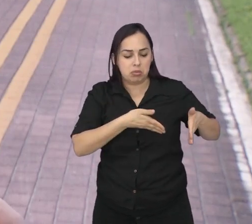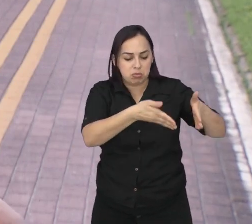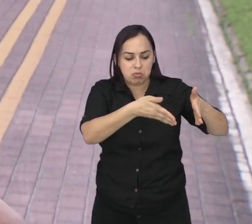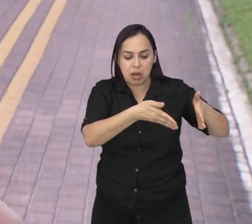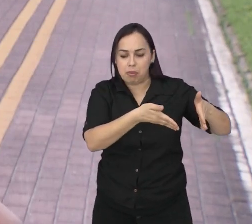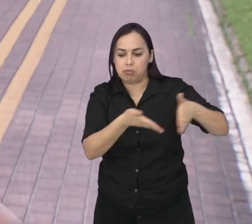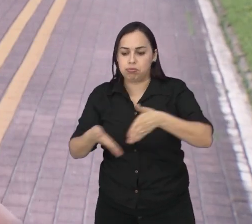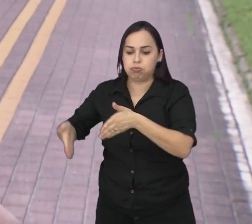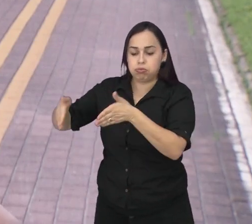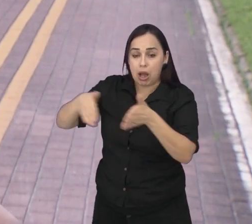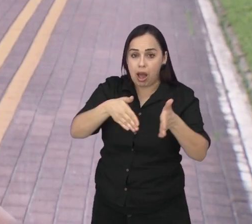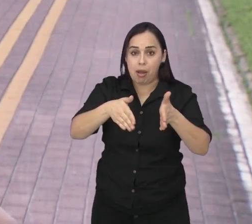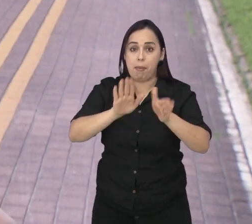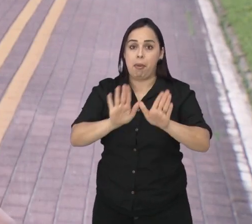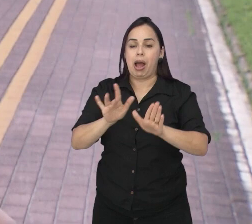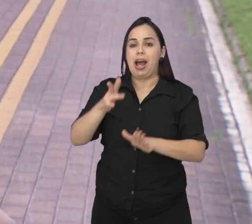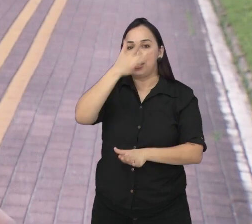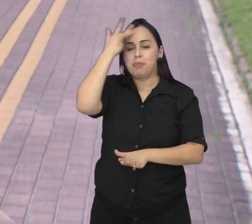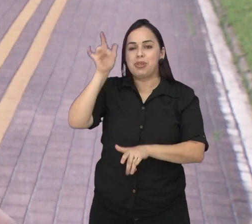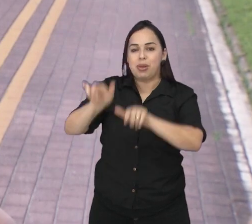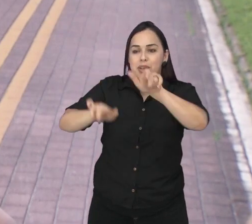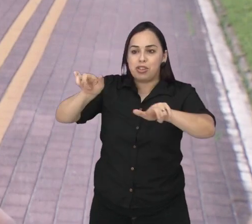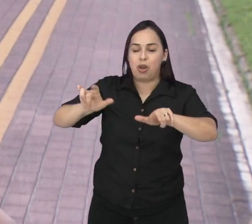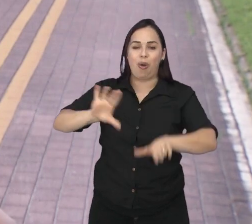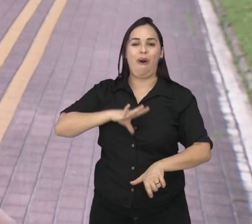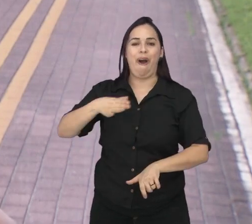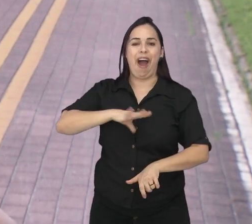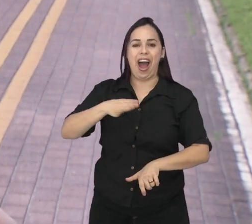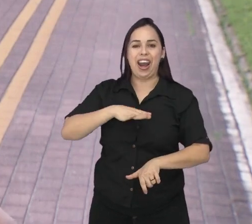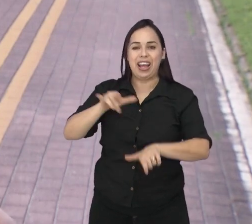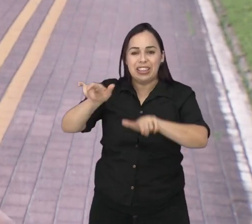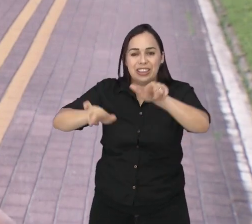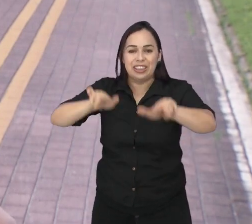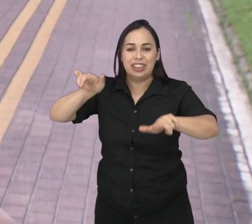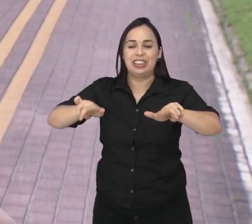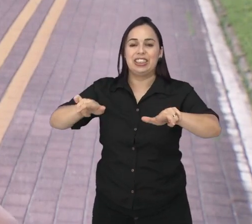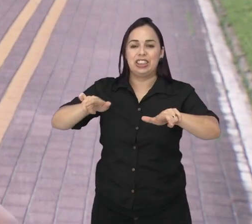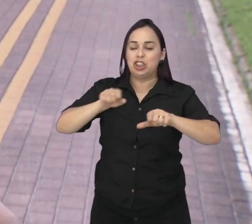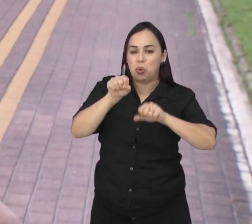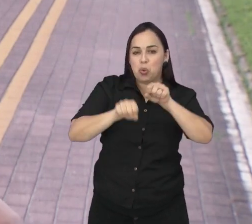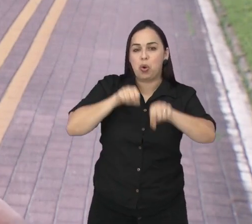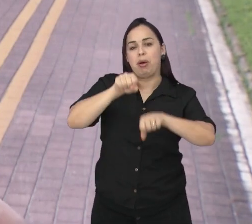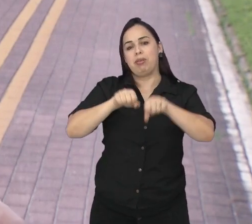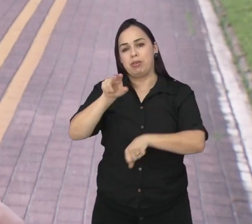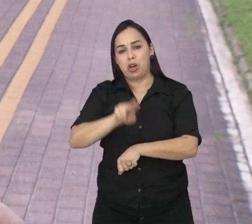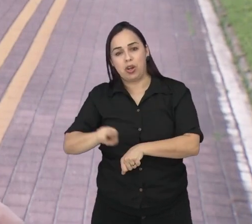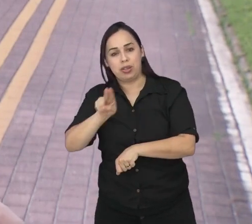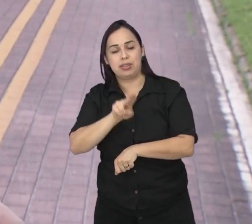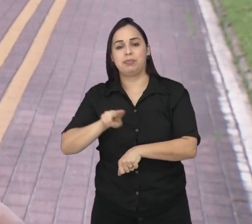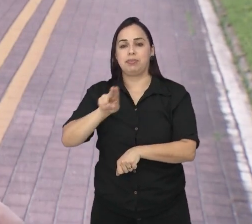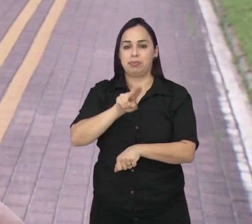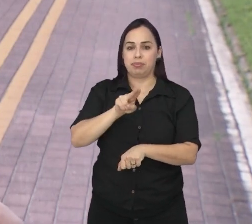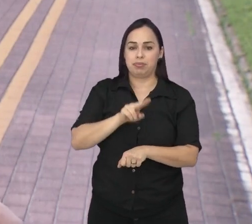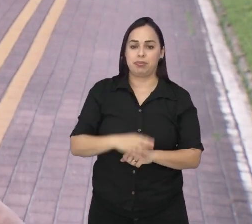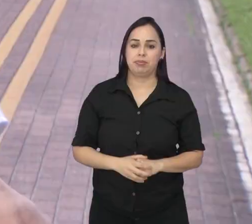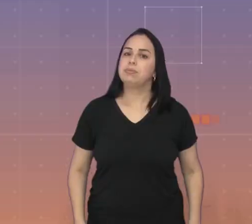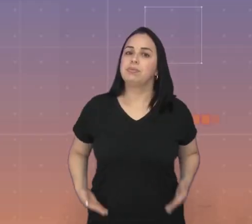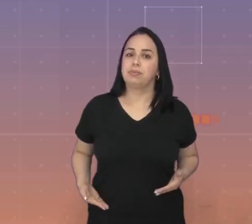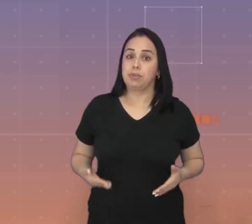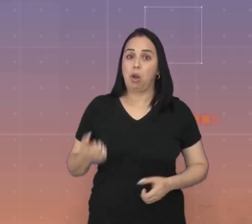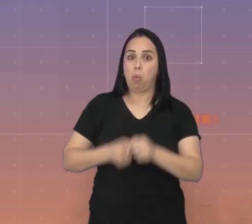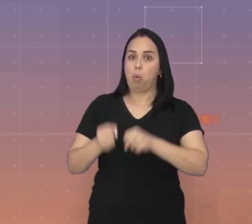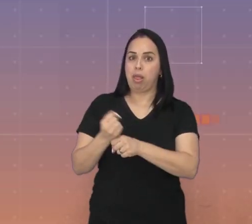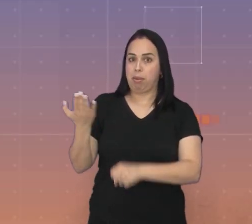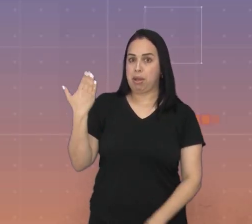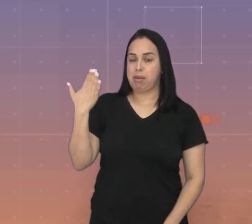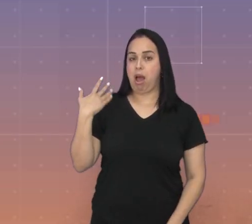mais incentivo, as pessoas vão acabar tendo a coragem que às vezes falta para poder utilizar a bicicleta como esse meio de transporte.